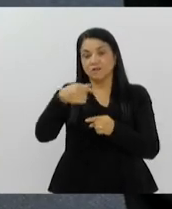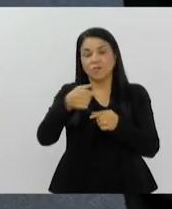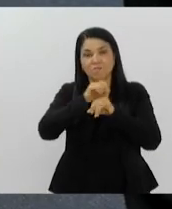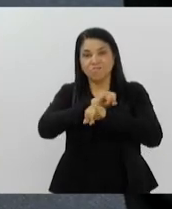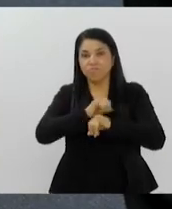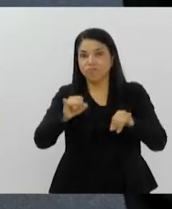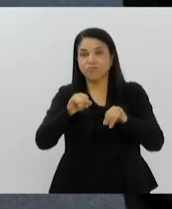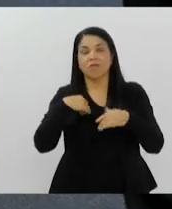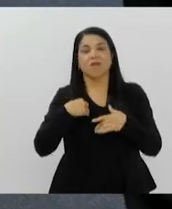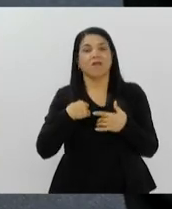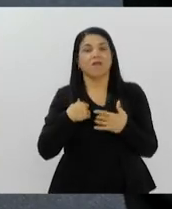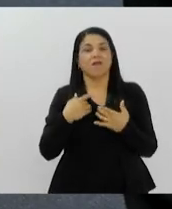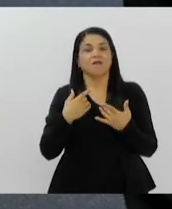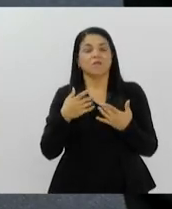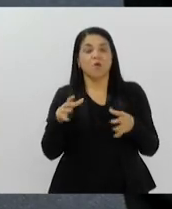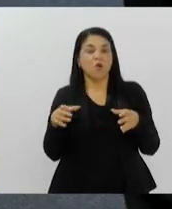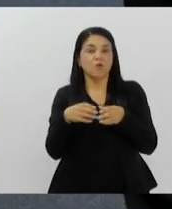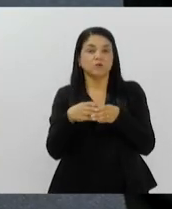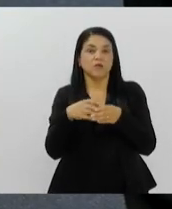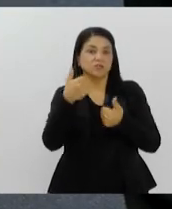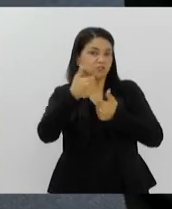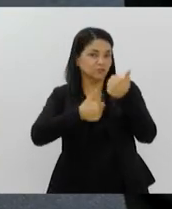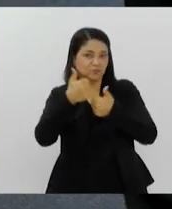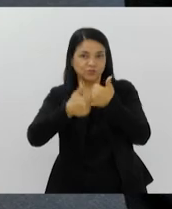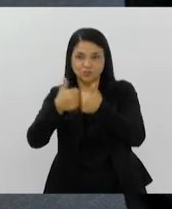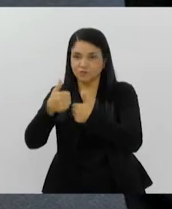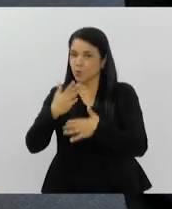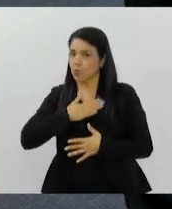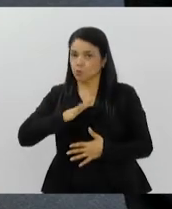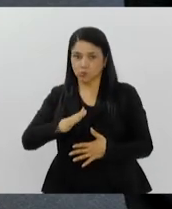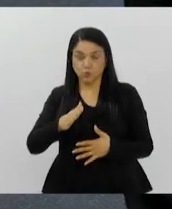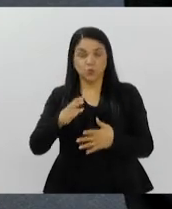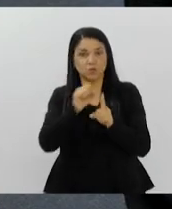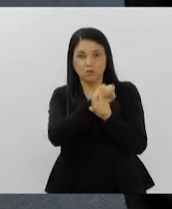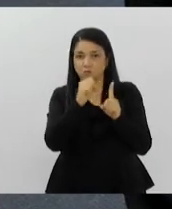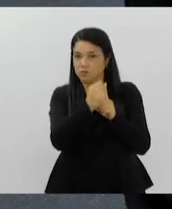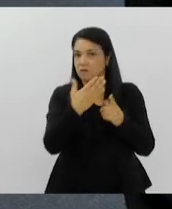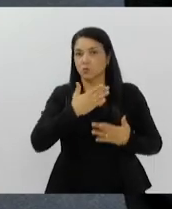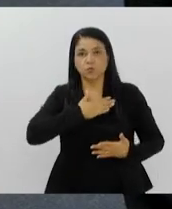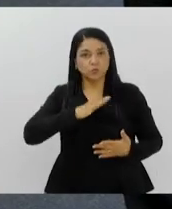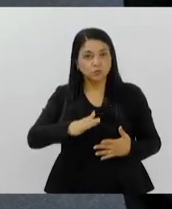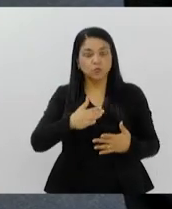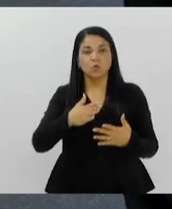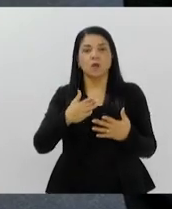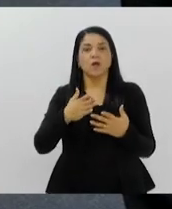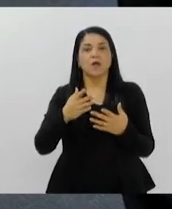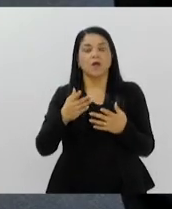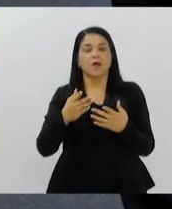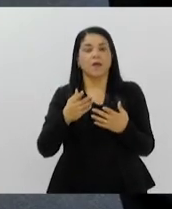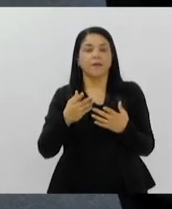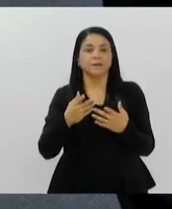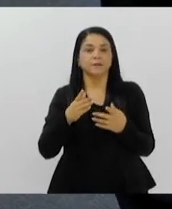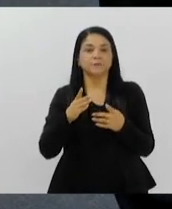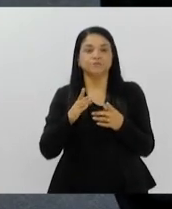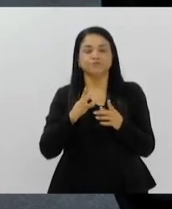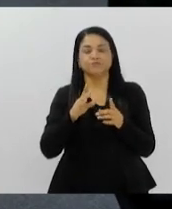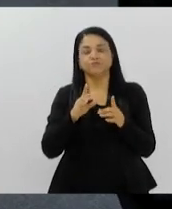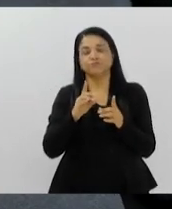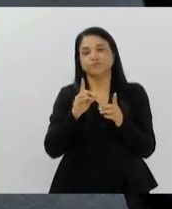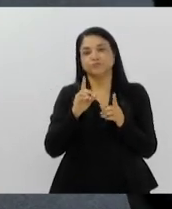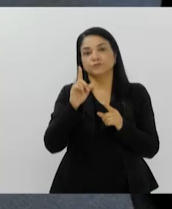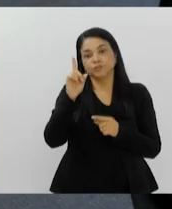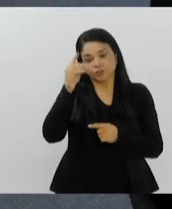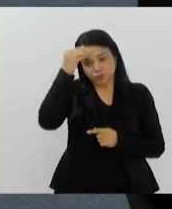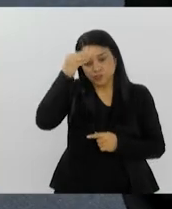comunidade esportiva, com a sociedade de maneira geral, aí recuou da homenagem ao Pelé. Saiu pior do que o